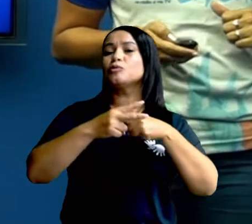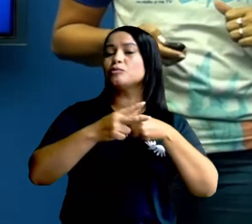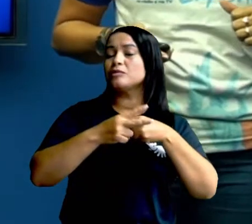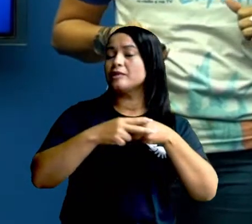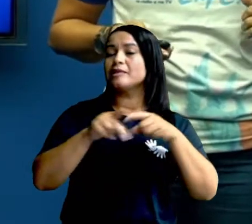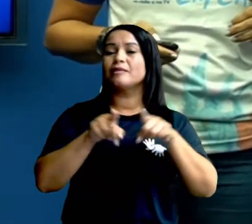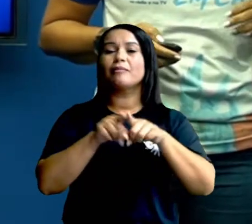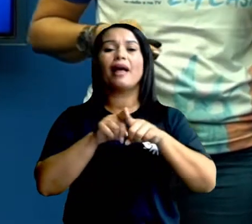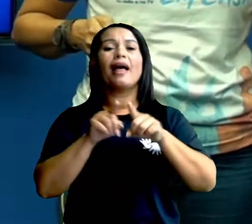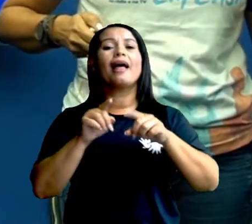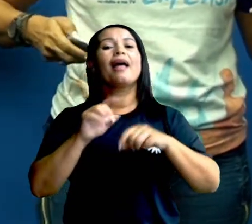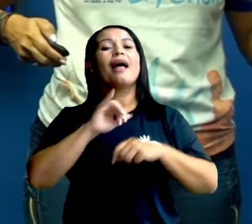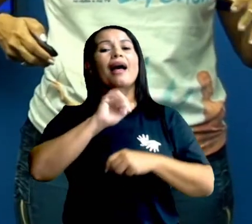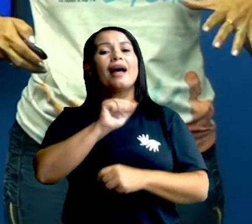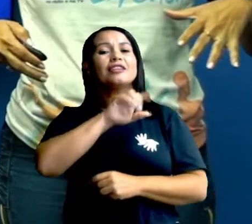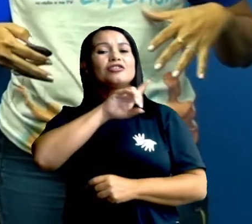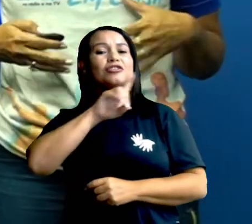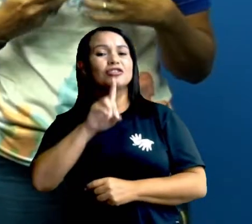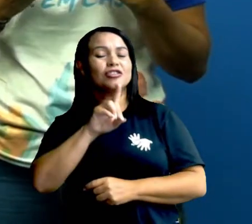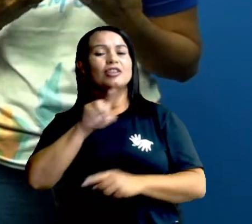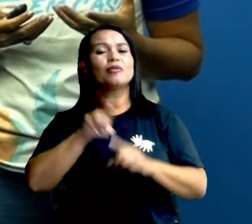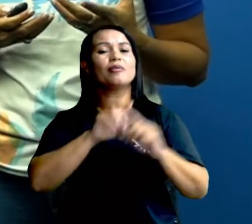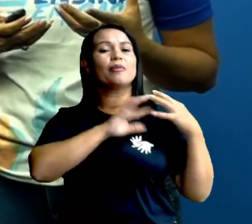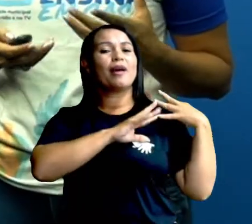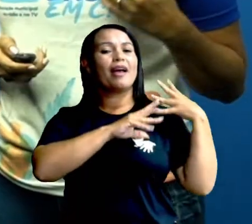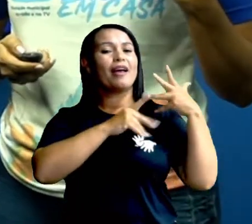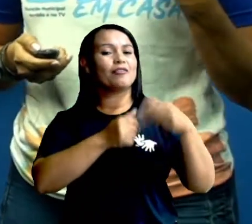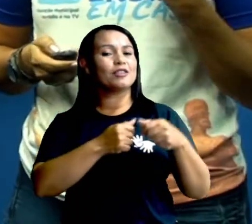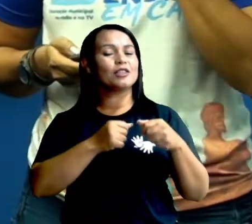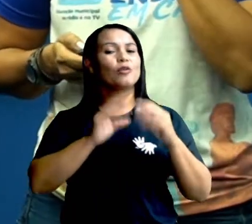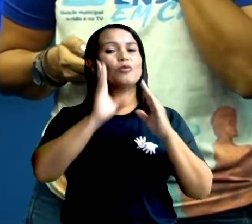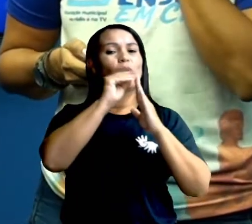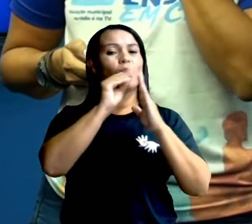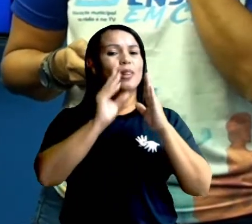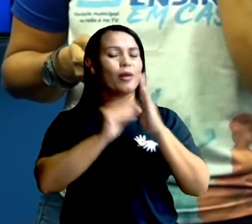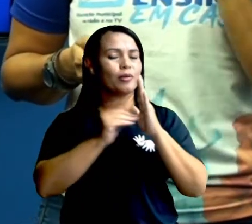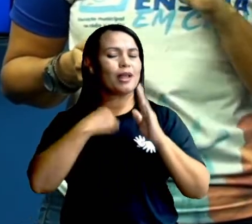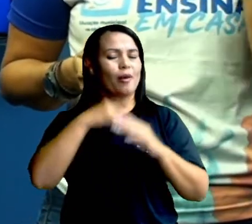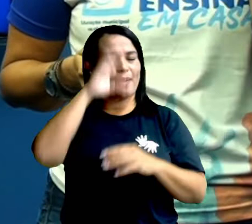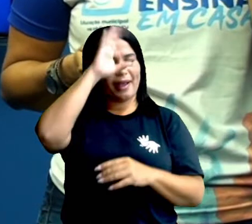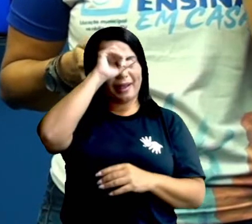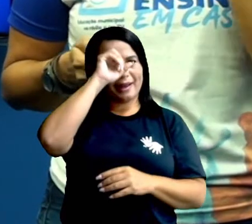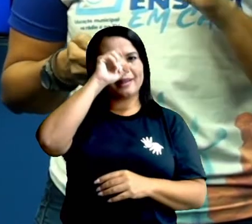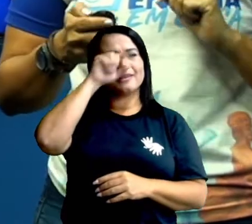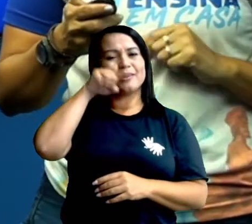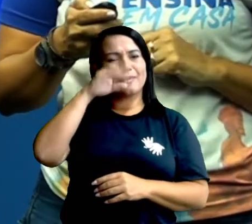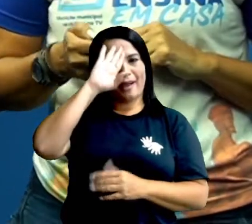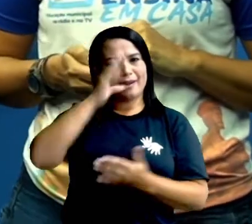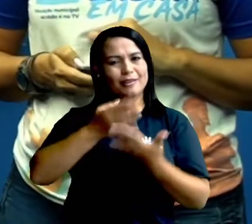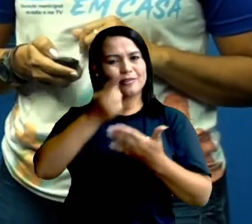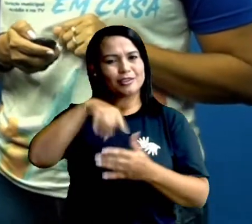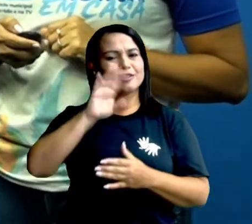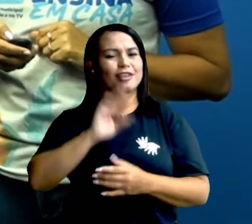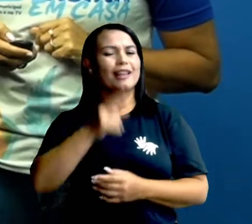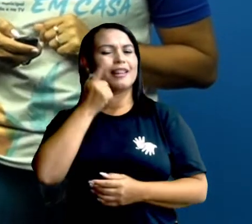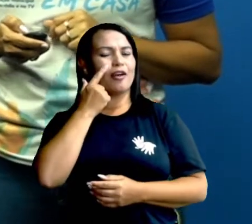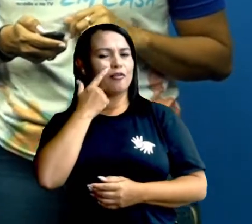tá certo? Então a nossa aula de hoje vai ser uma revisão desse conteúdo que eu acredito que vocês já tenham